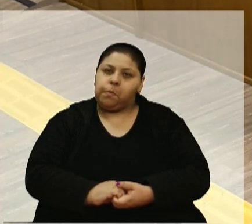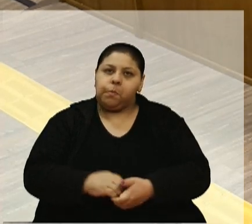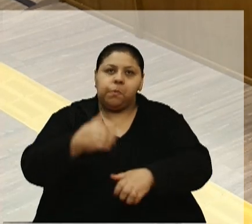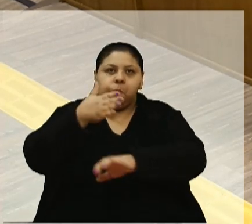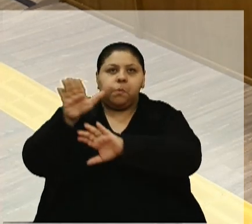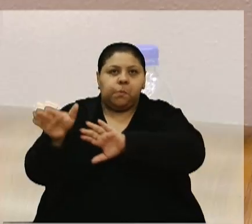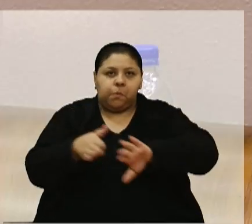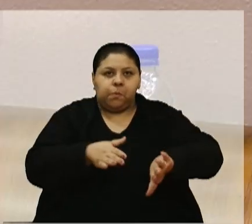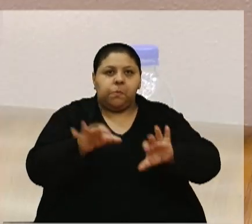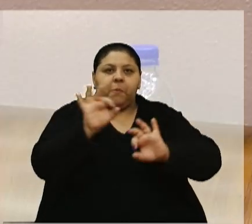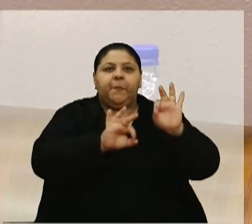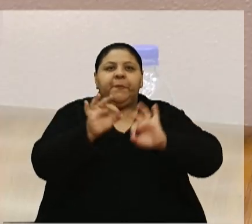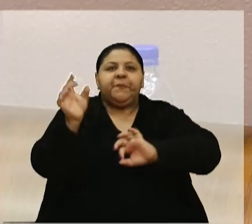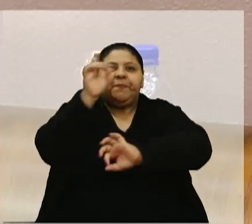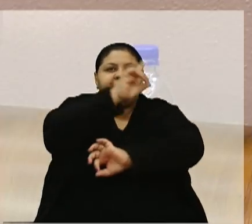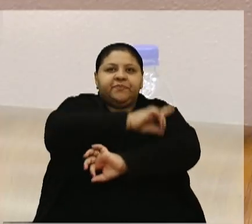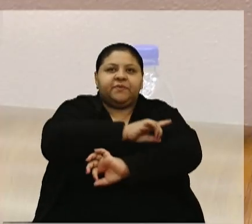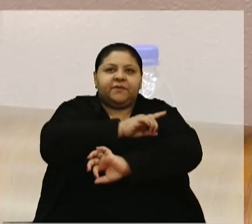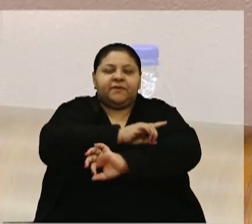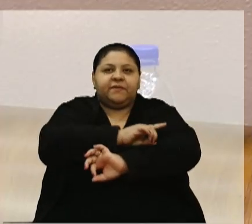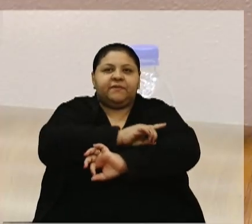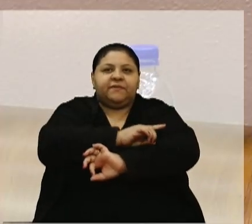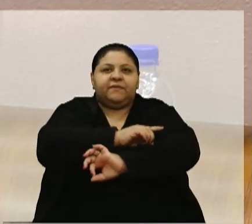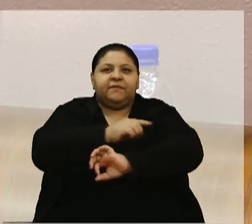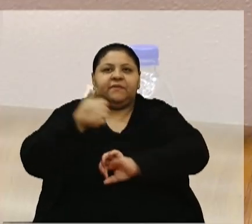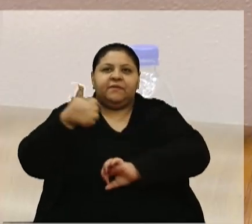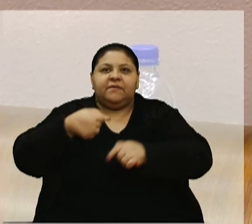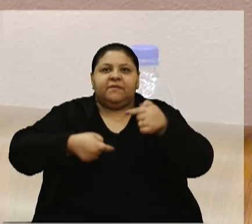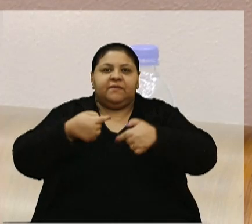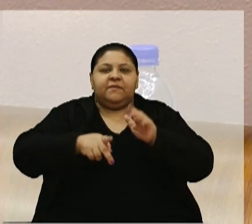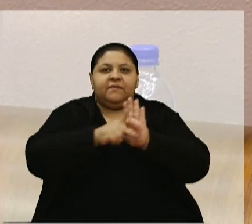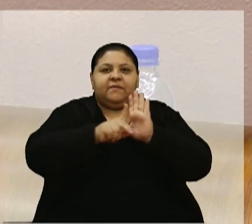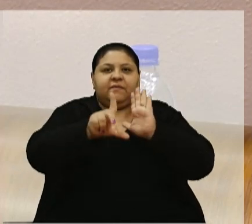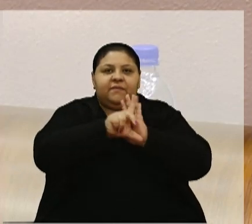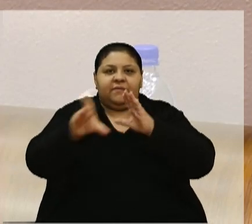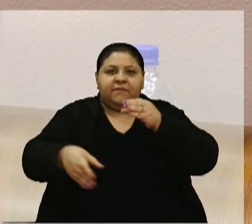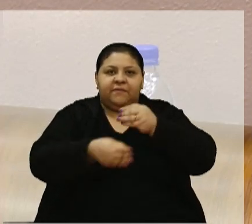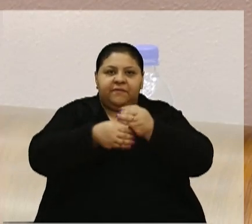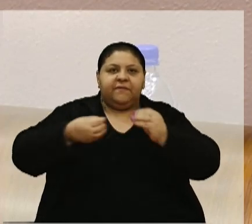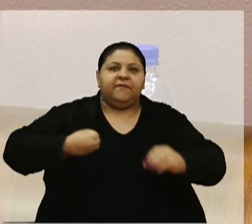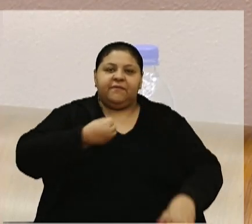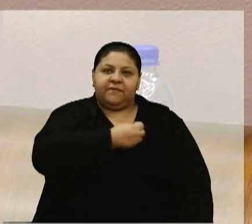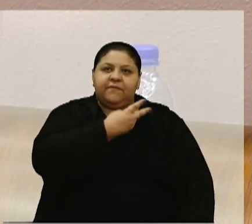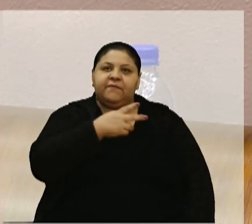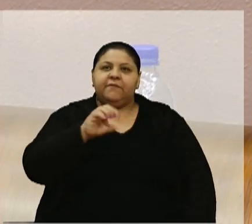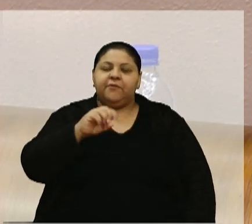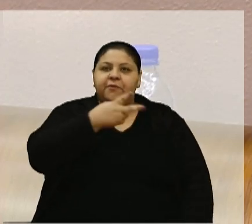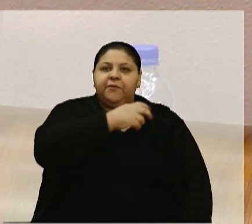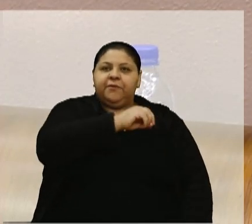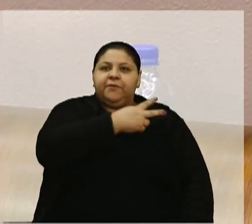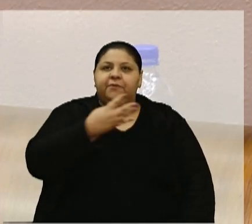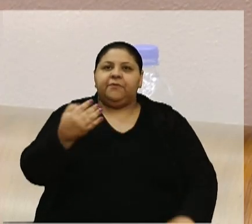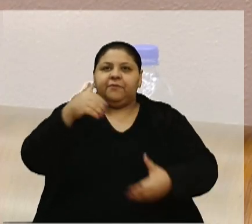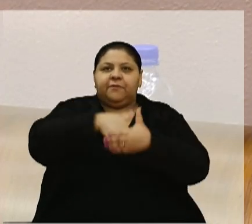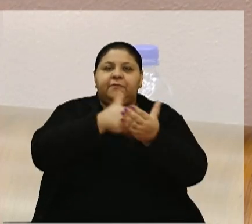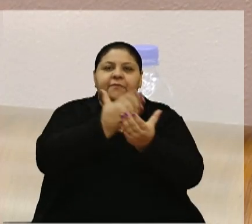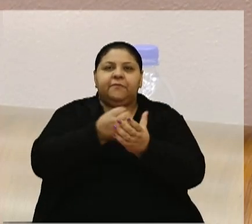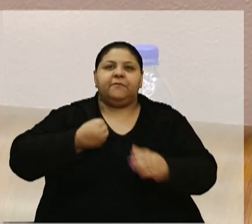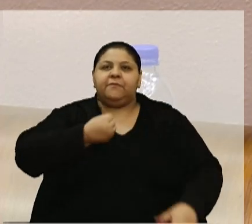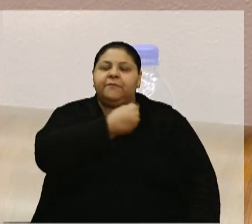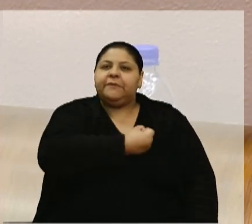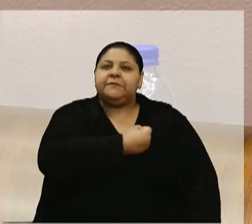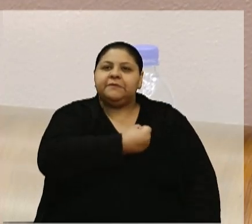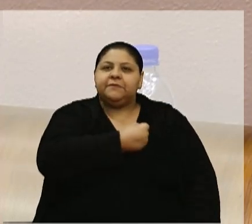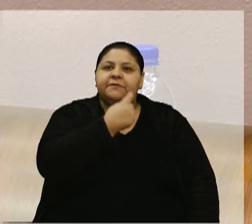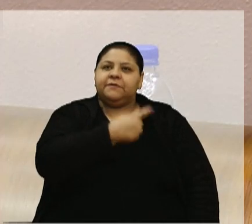Passamos à ordem do dia. Em reabertura na primeira discussão, o projeto de lei complementar número 20/2024, contido no processo